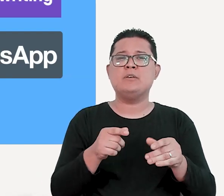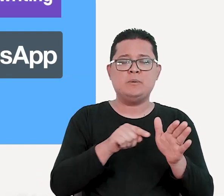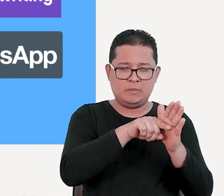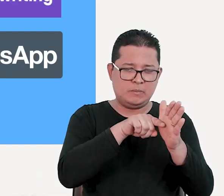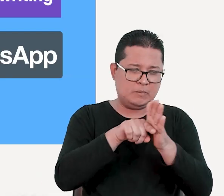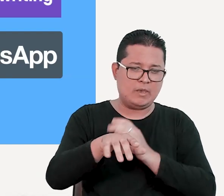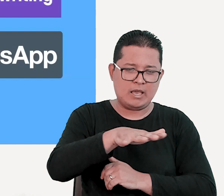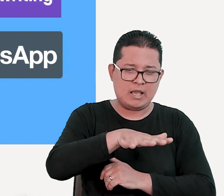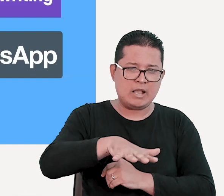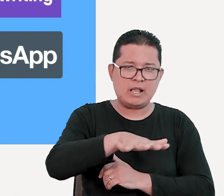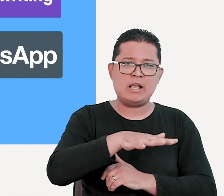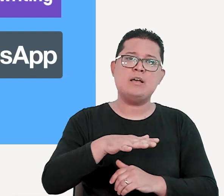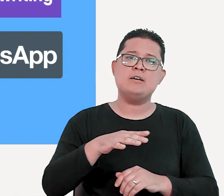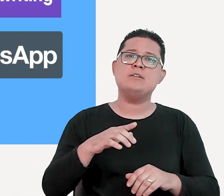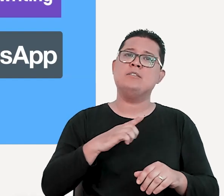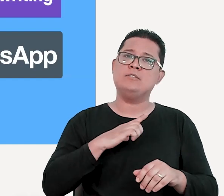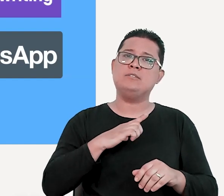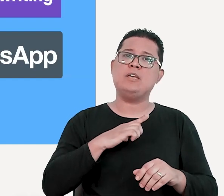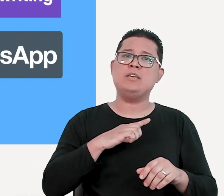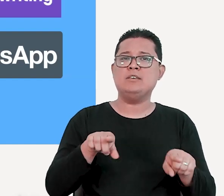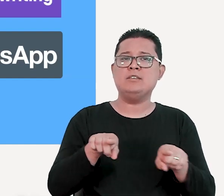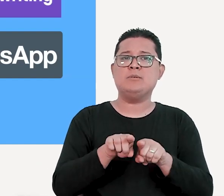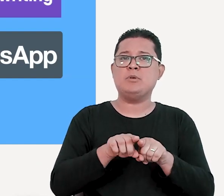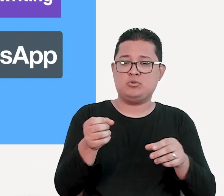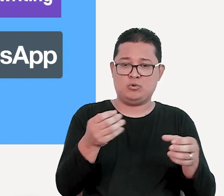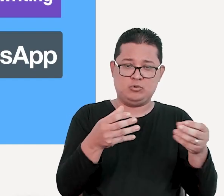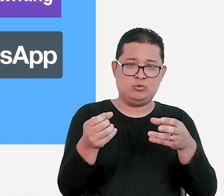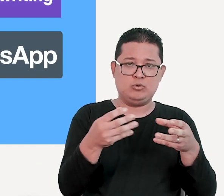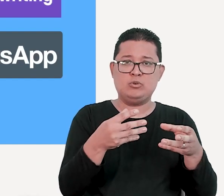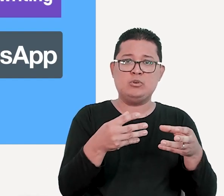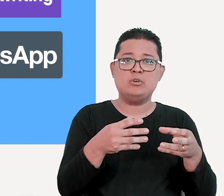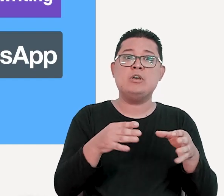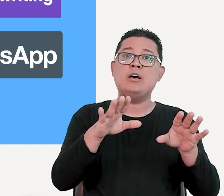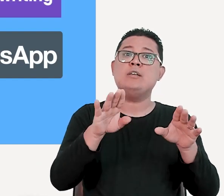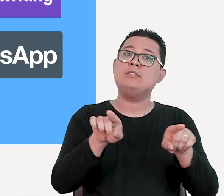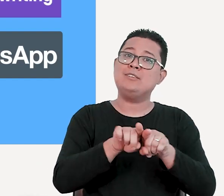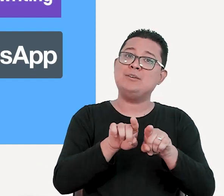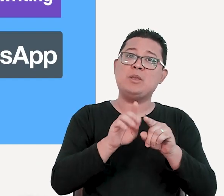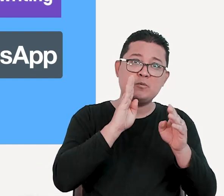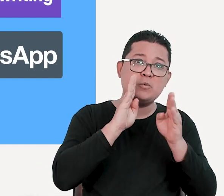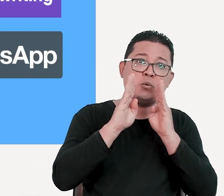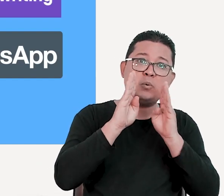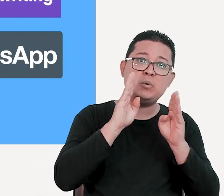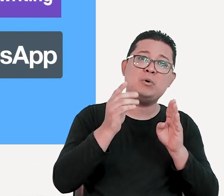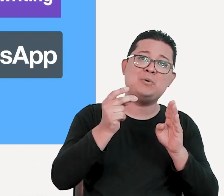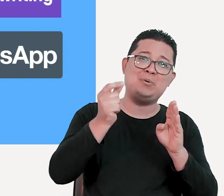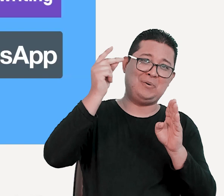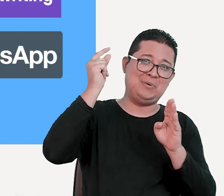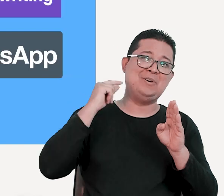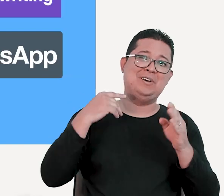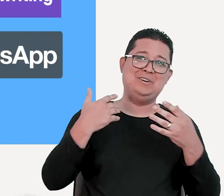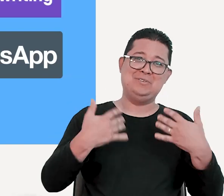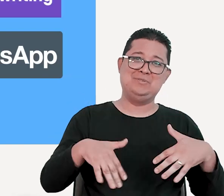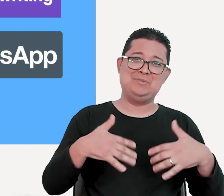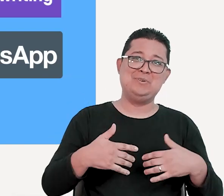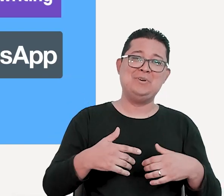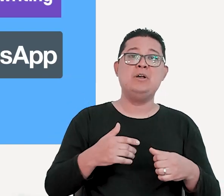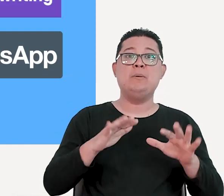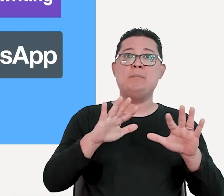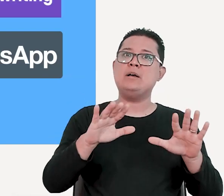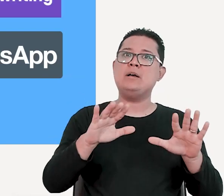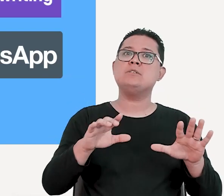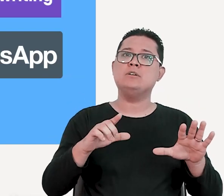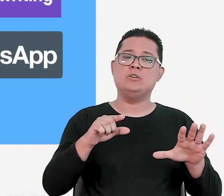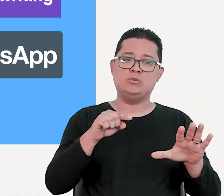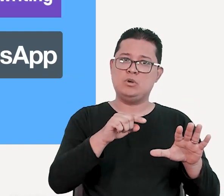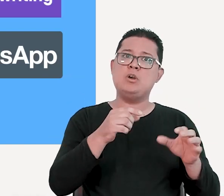mesmos grupos tem alguns também no antigo e finado Facebook, que ainda tem uns grupos disso, gente, e ajuda